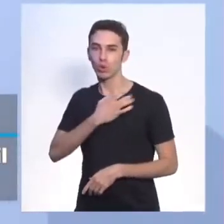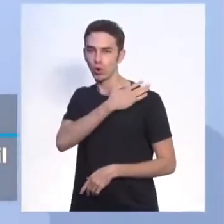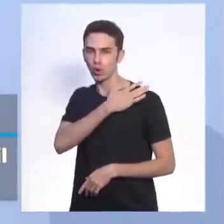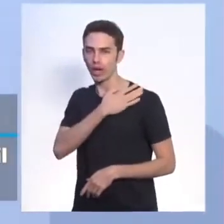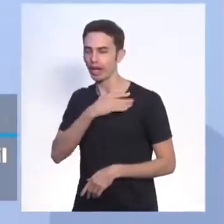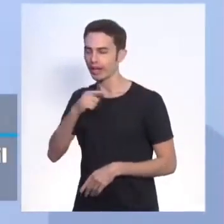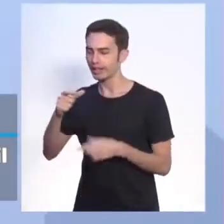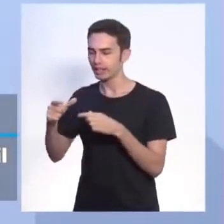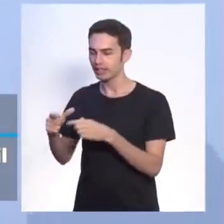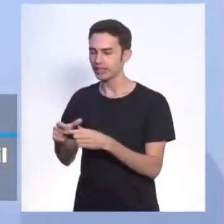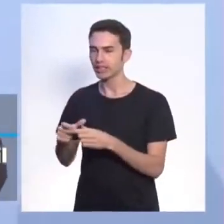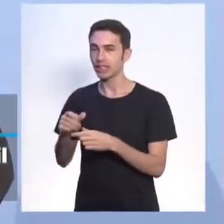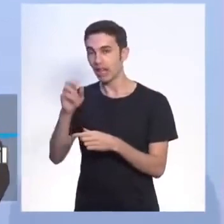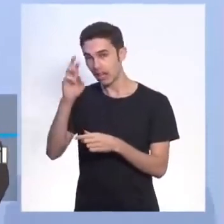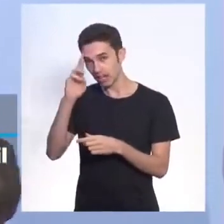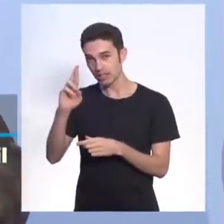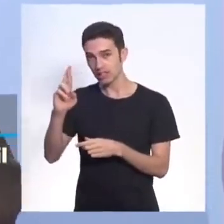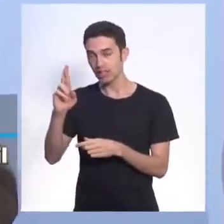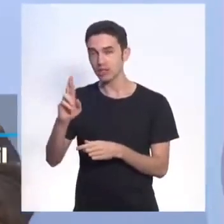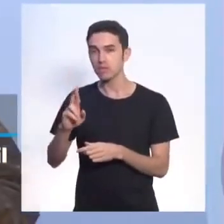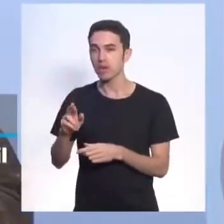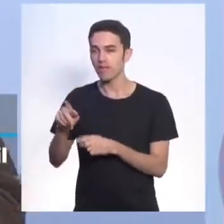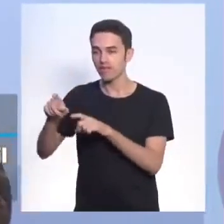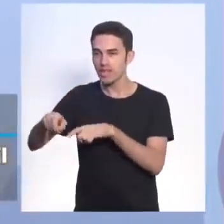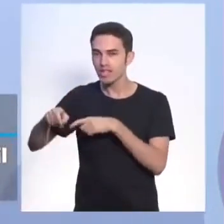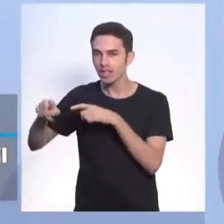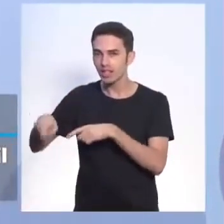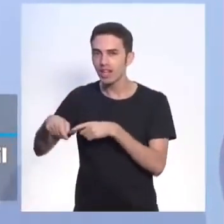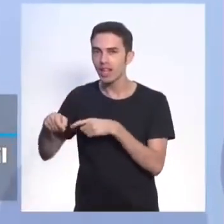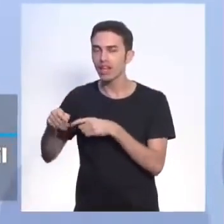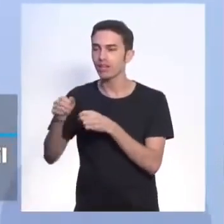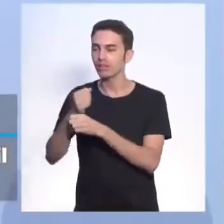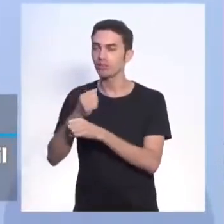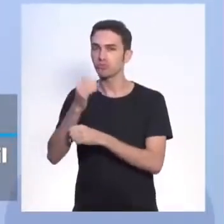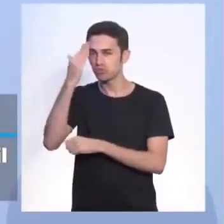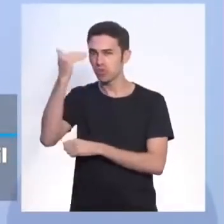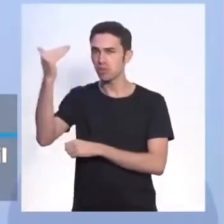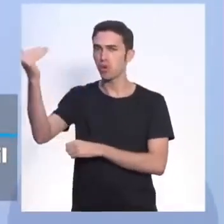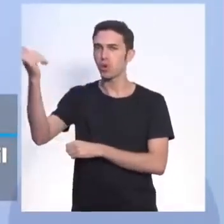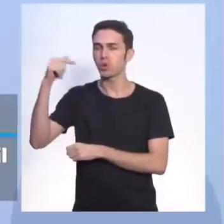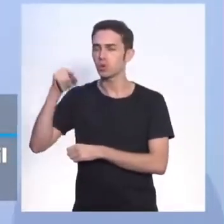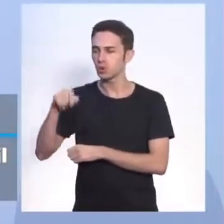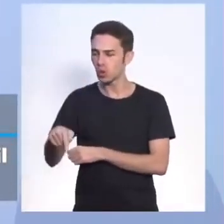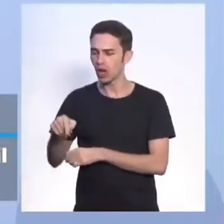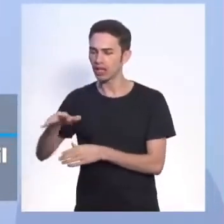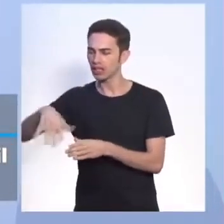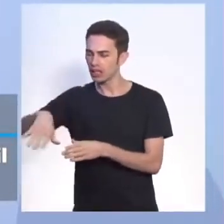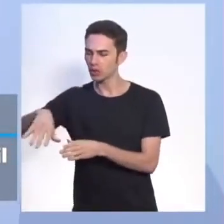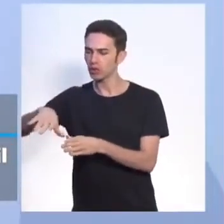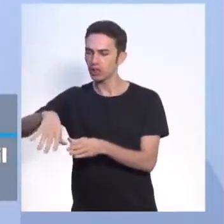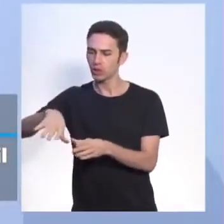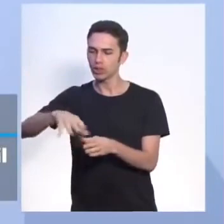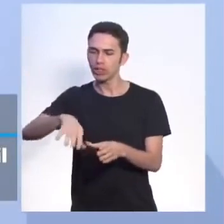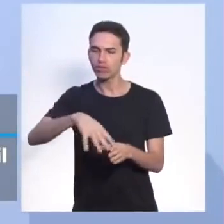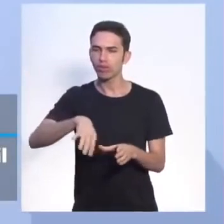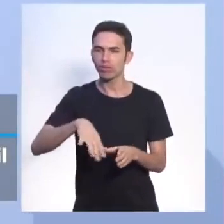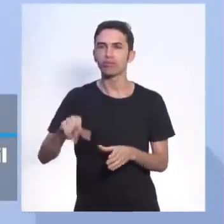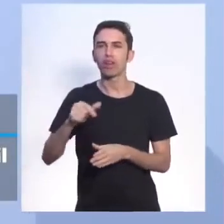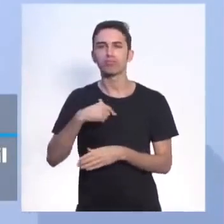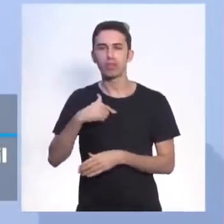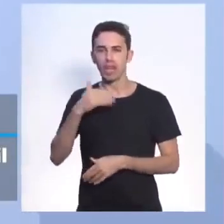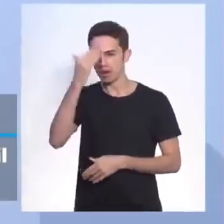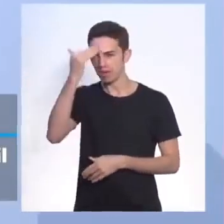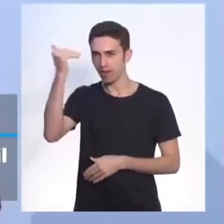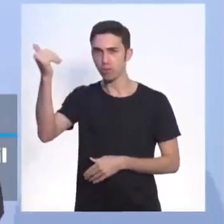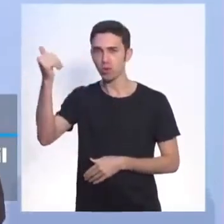coronéis, que eram fazendeiros de prestígio social, né? É aquele homem que passa